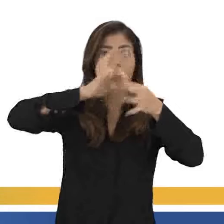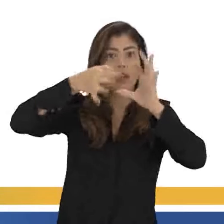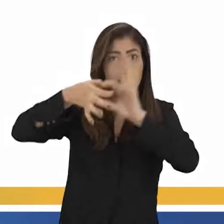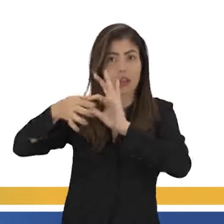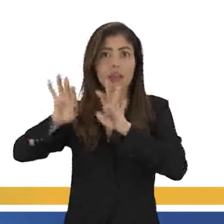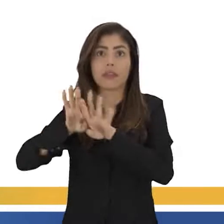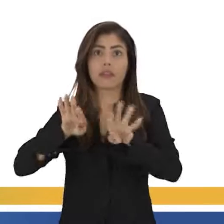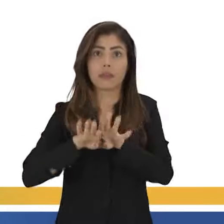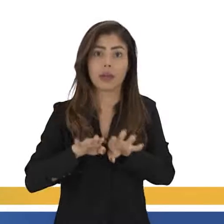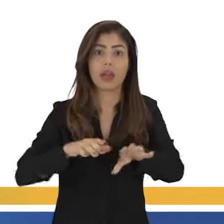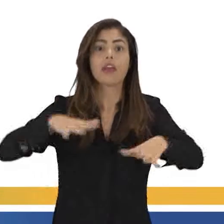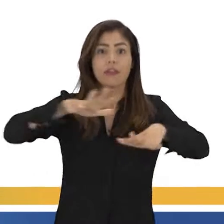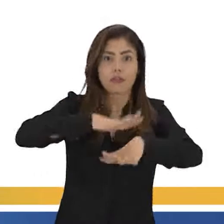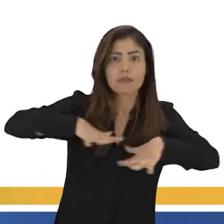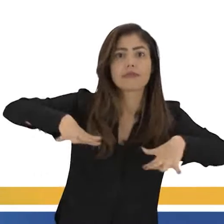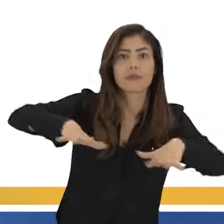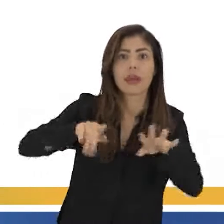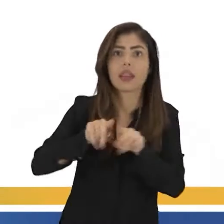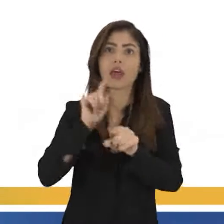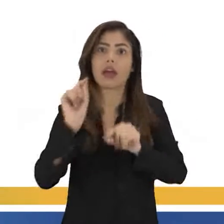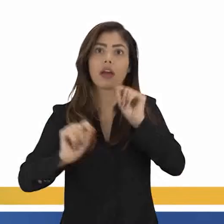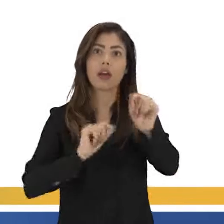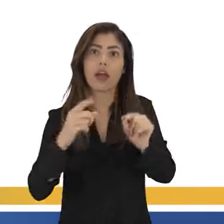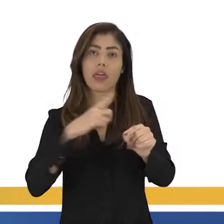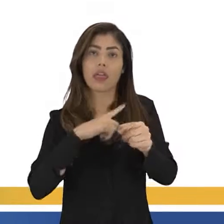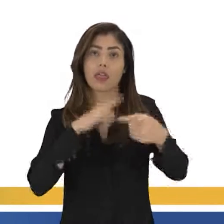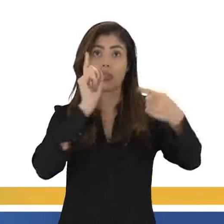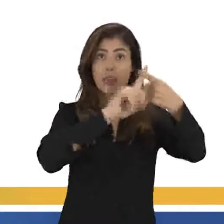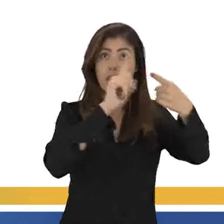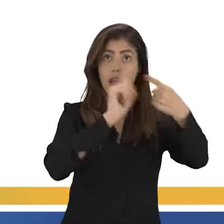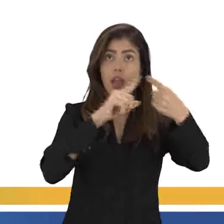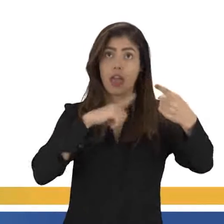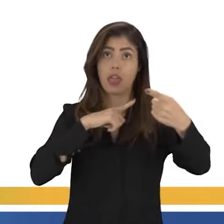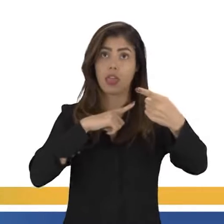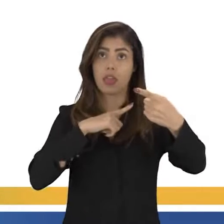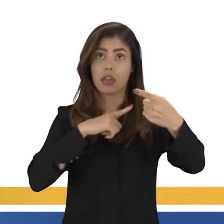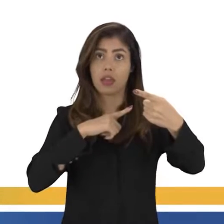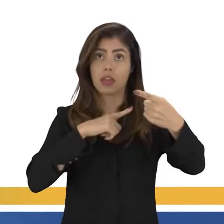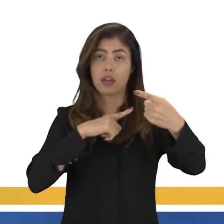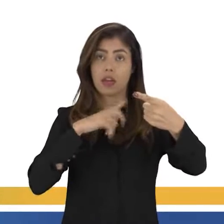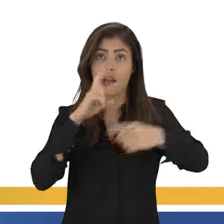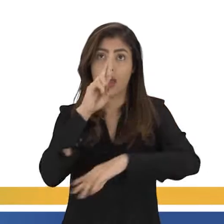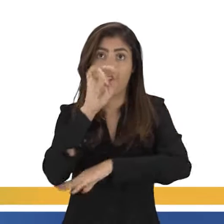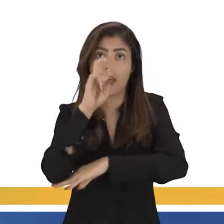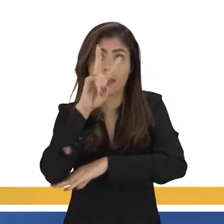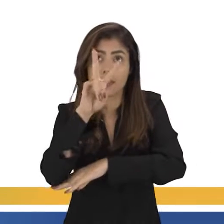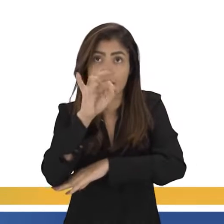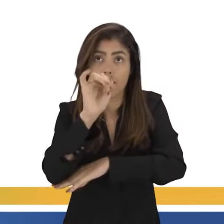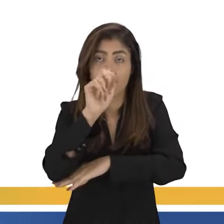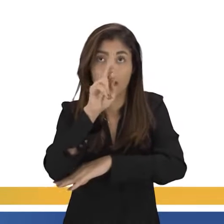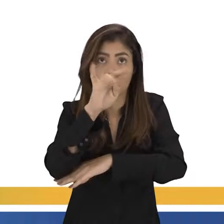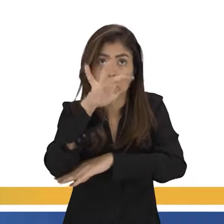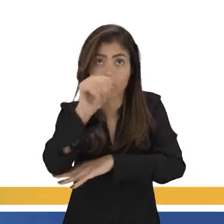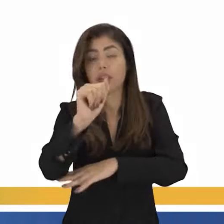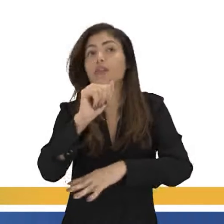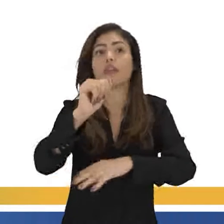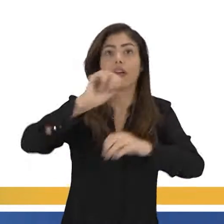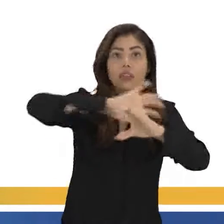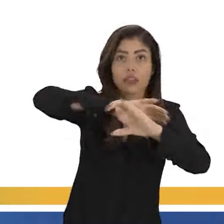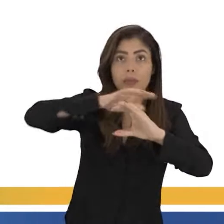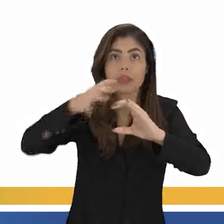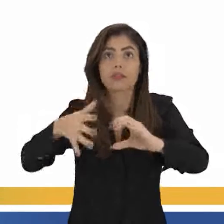sedimentar. Vamos ver o que é esse ciclo gasoso. Ele possui como reservatório, tá,